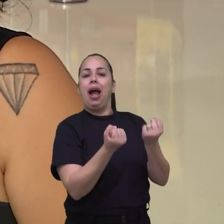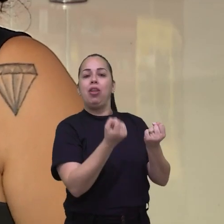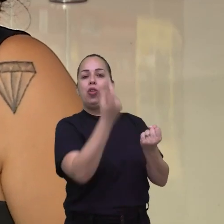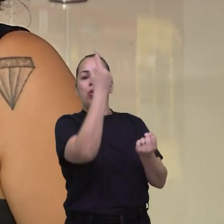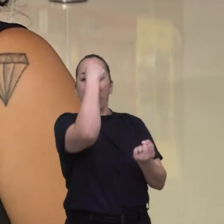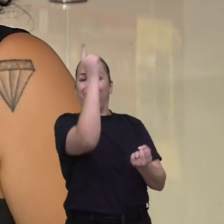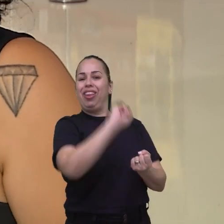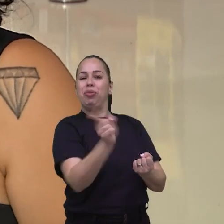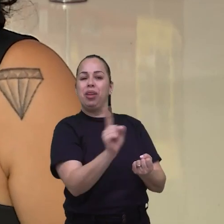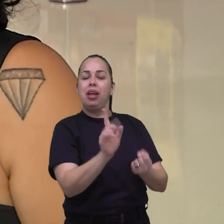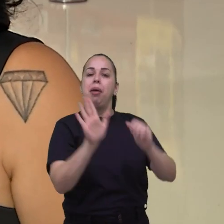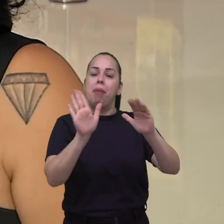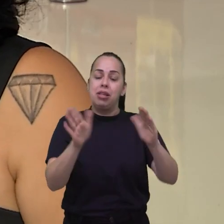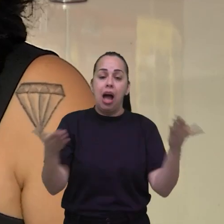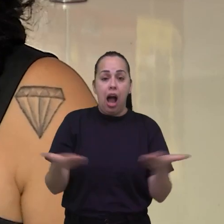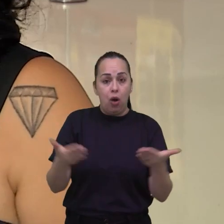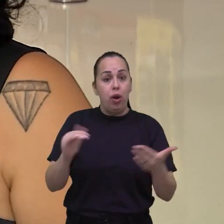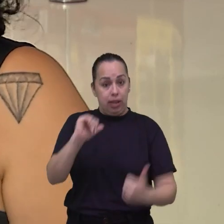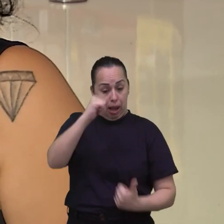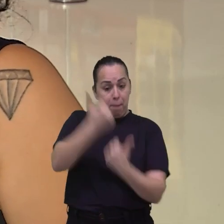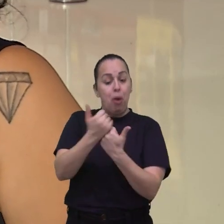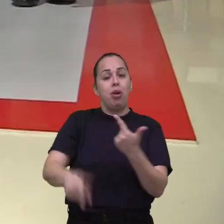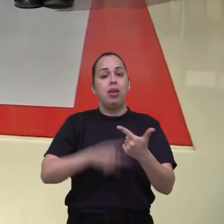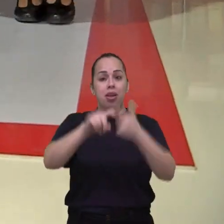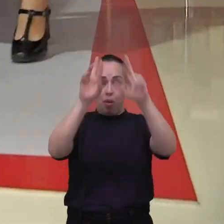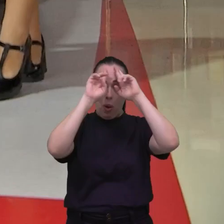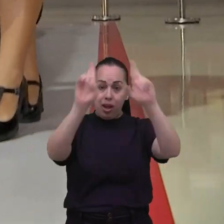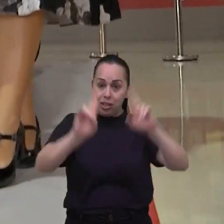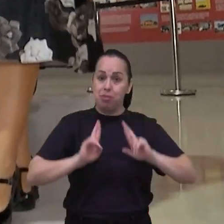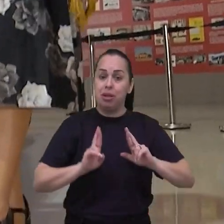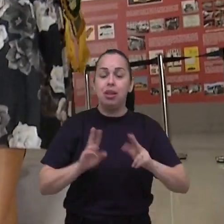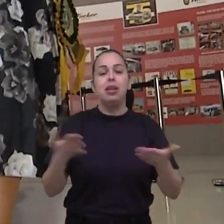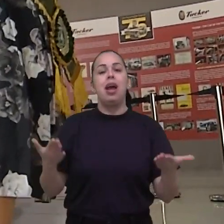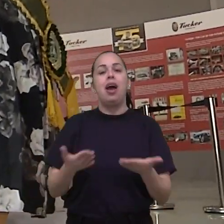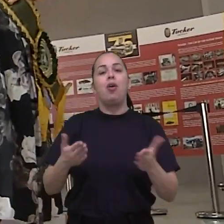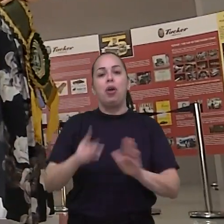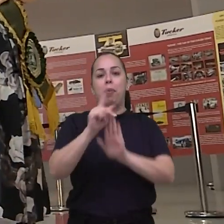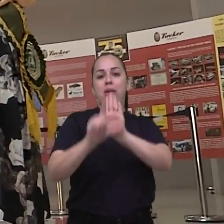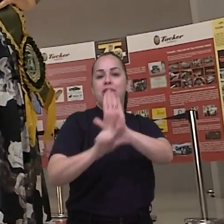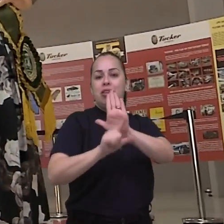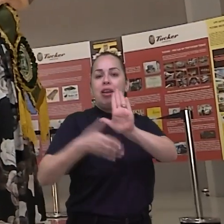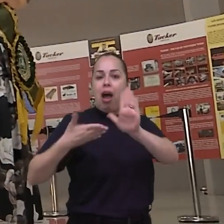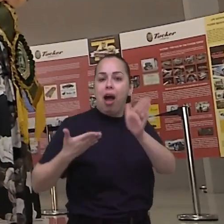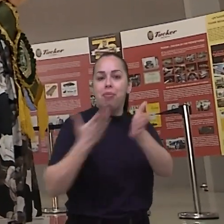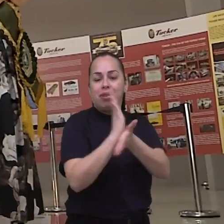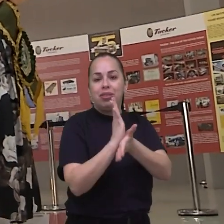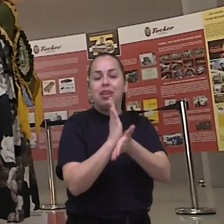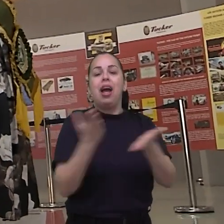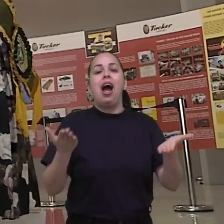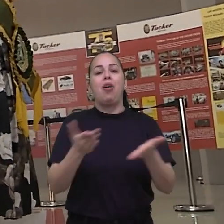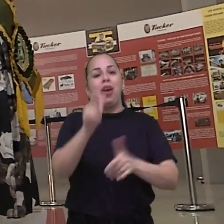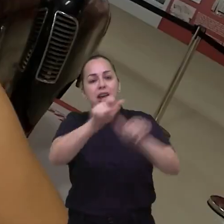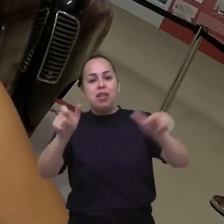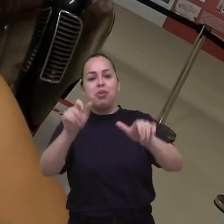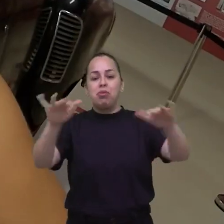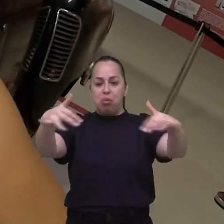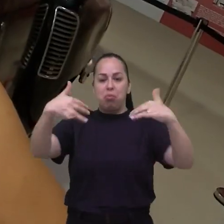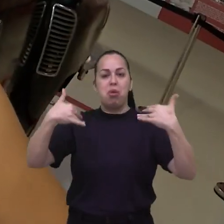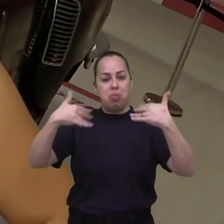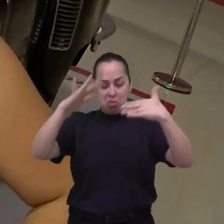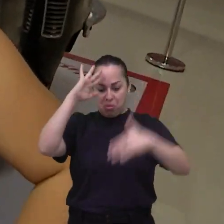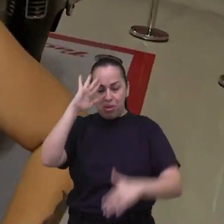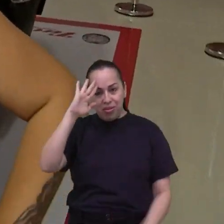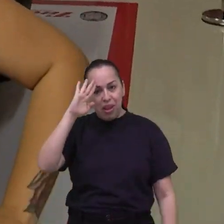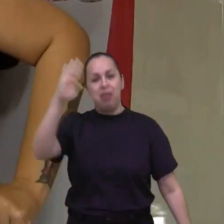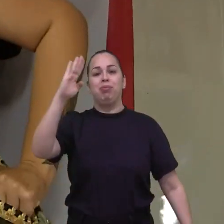a gente tem recebido mais apoio, mais respeito. Com o projeto de lei aprovado, A Paloma acredita que o estilo pin-up pode ser